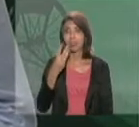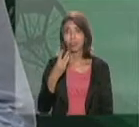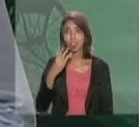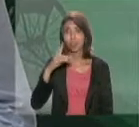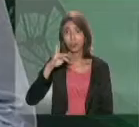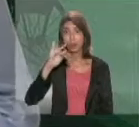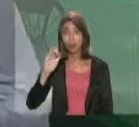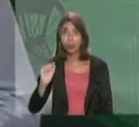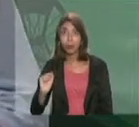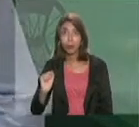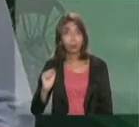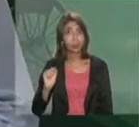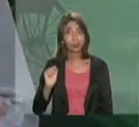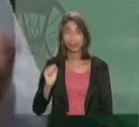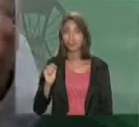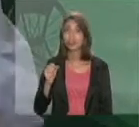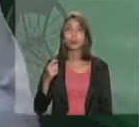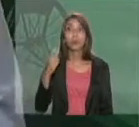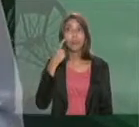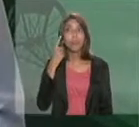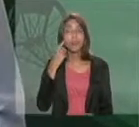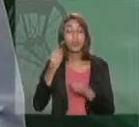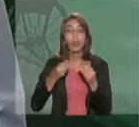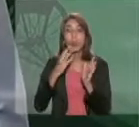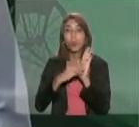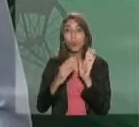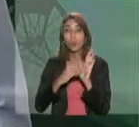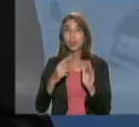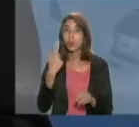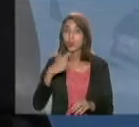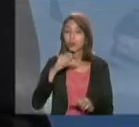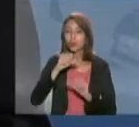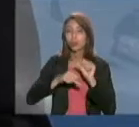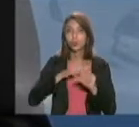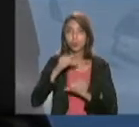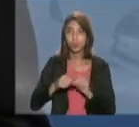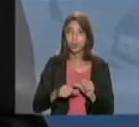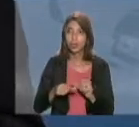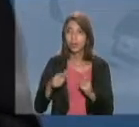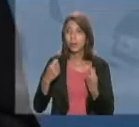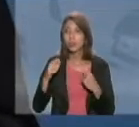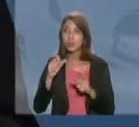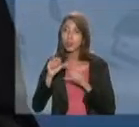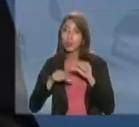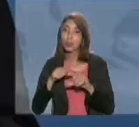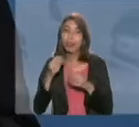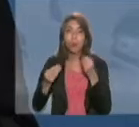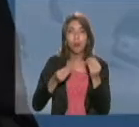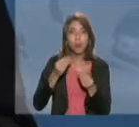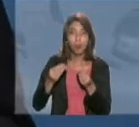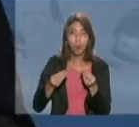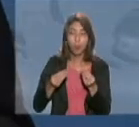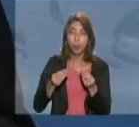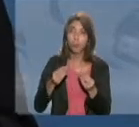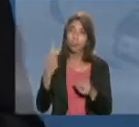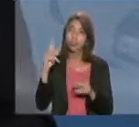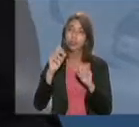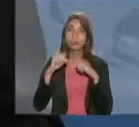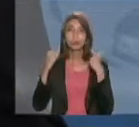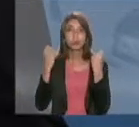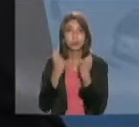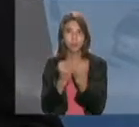de prejuízo, tem que se rever o modelo. Simples assim. Mas para se rever o modelo, você vai ter que alterar a configuração. Para alterar a